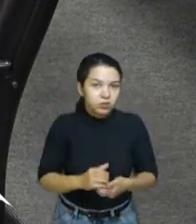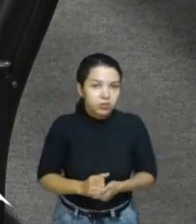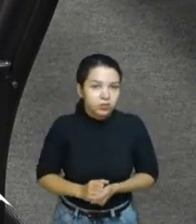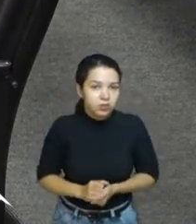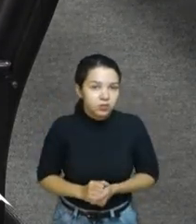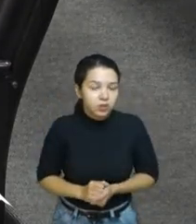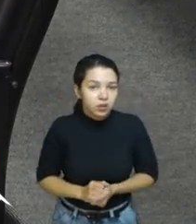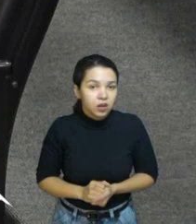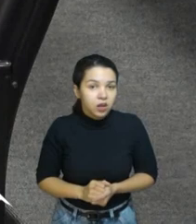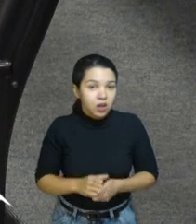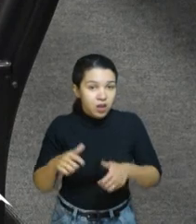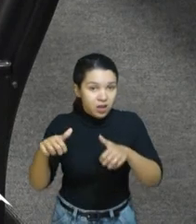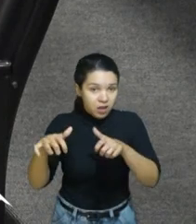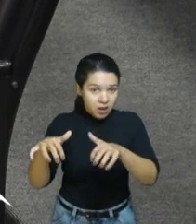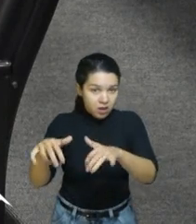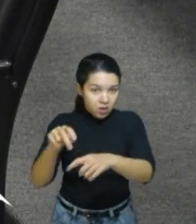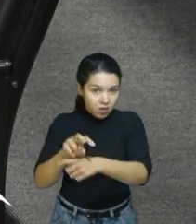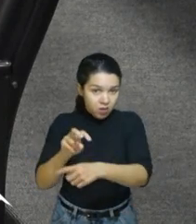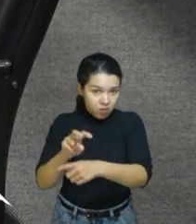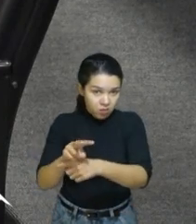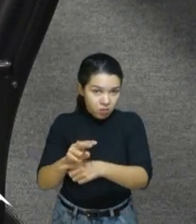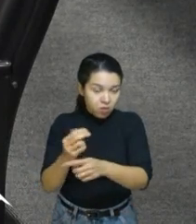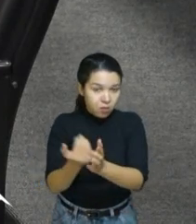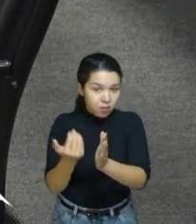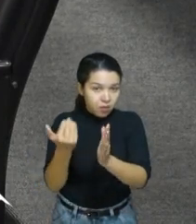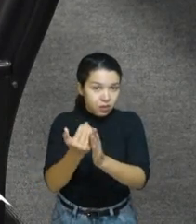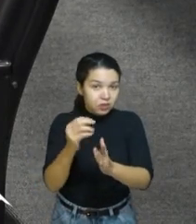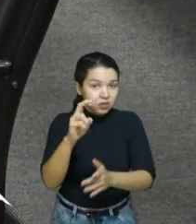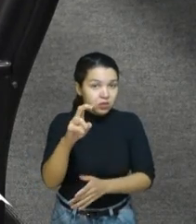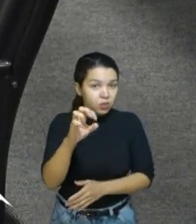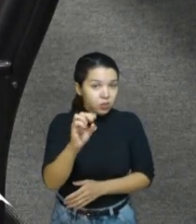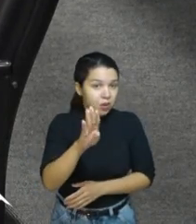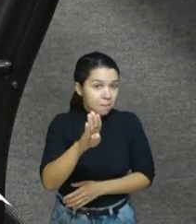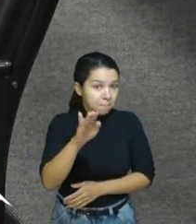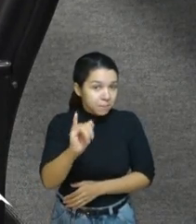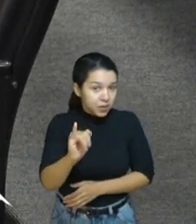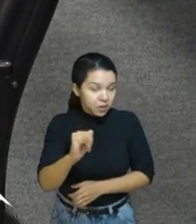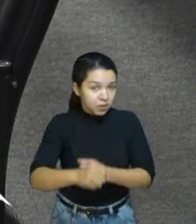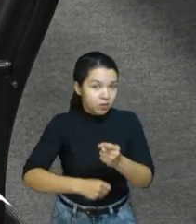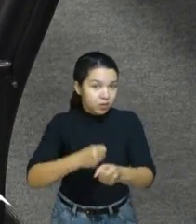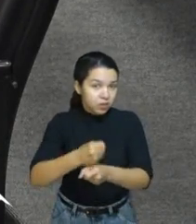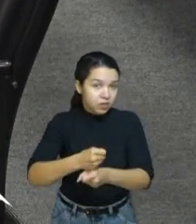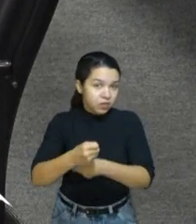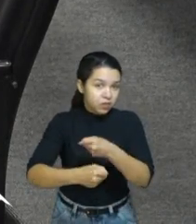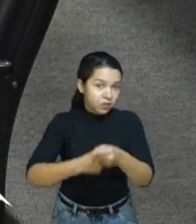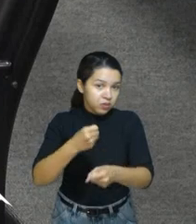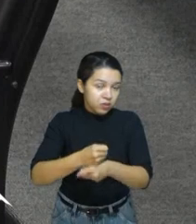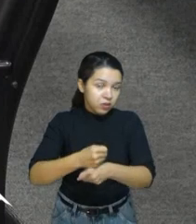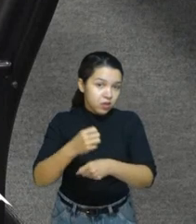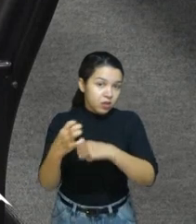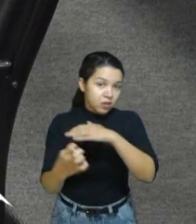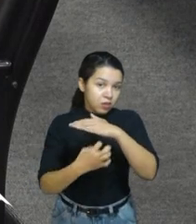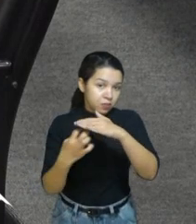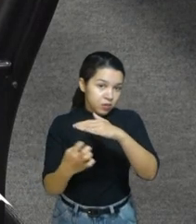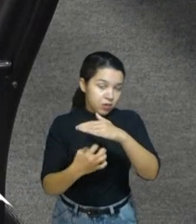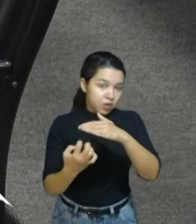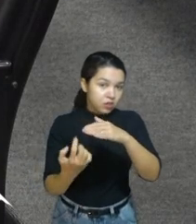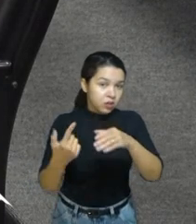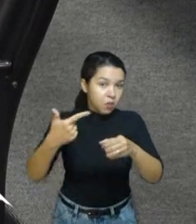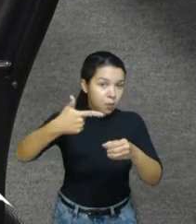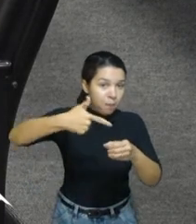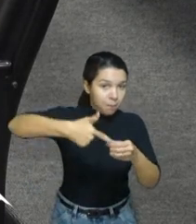pagando, além do agrotóxico, 50 bilhões de reais por ano para as grandes multinacionais do